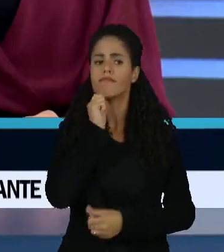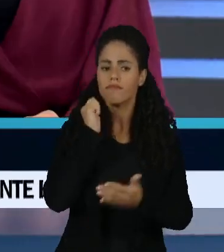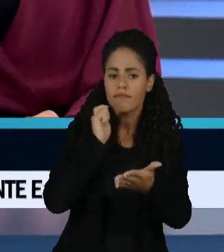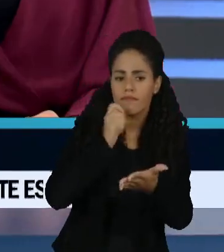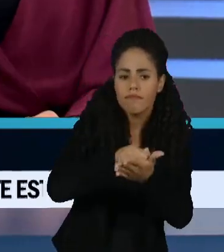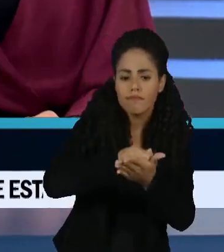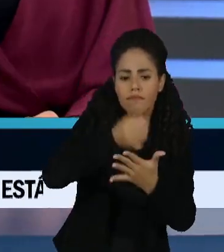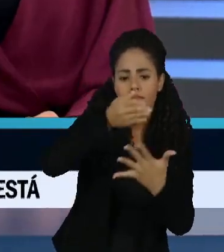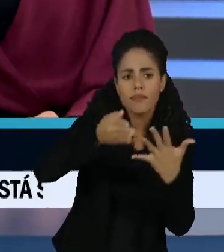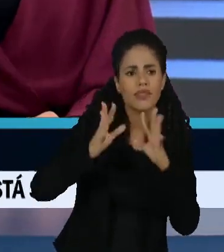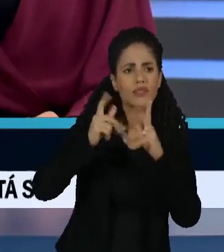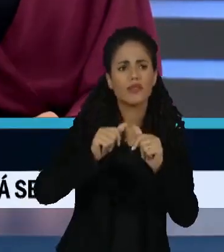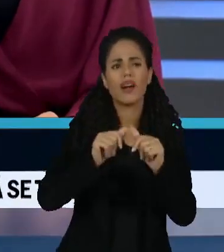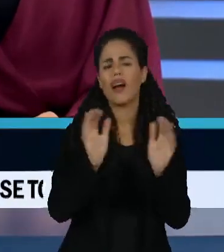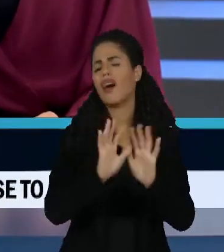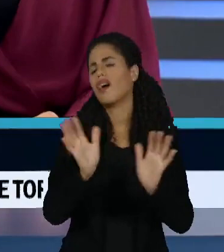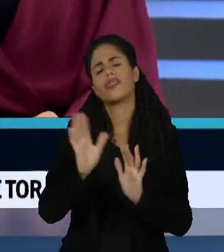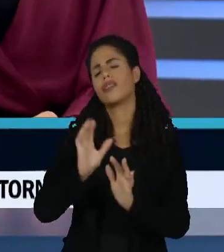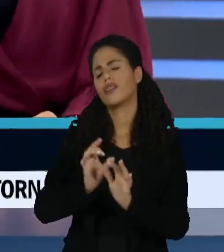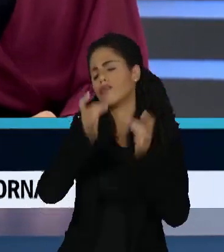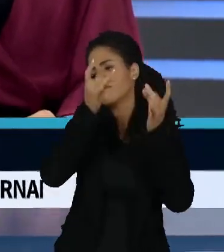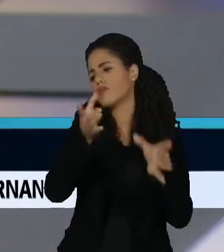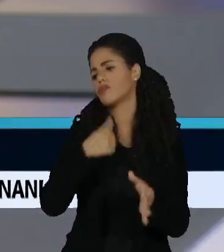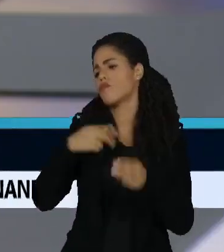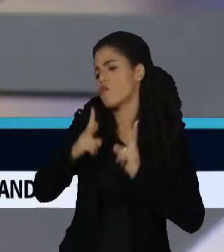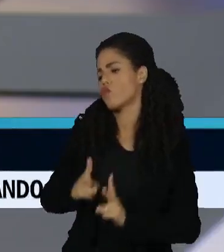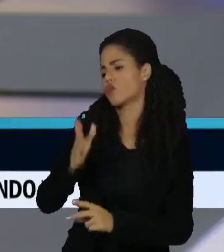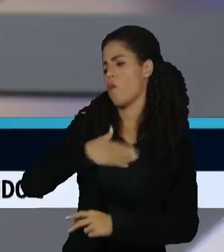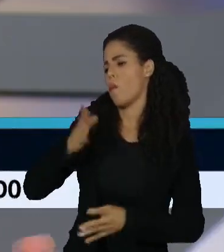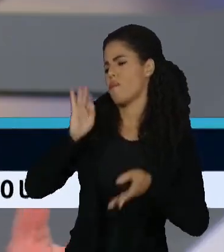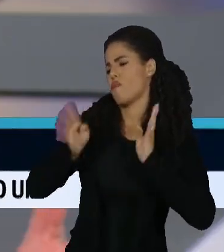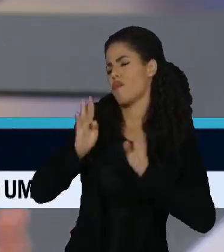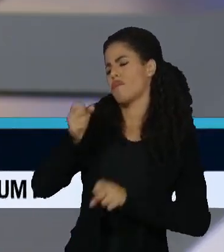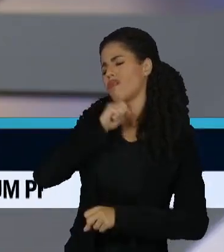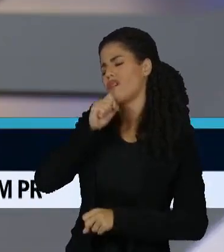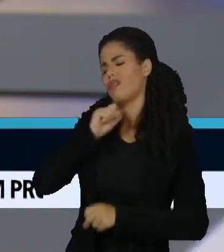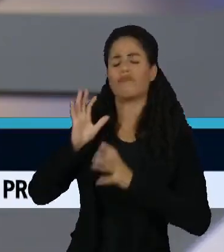tudo isso. Ele fala, não, deixa eu aqui com o meu caminhão, eu continuo mais 10 anos com ele e faço depois.